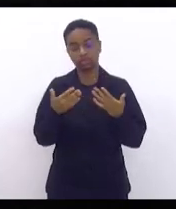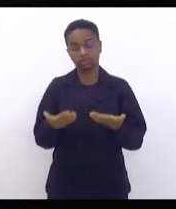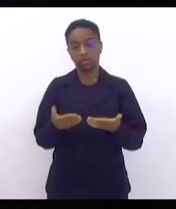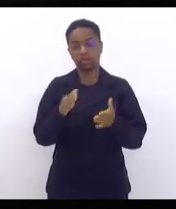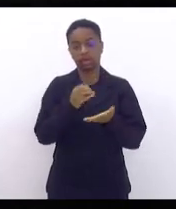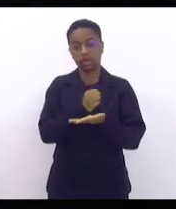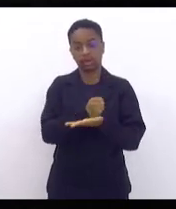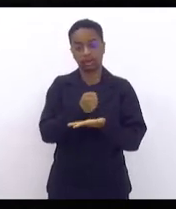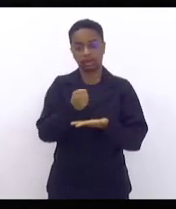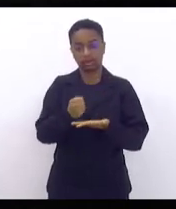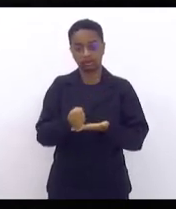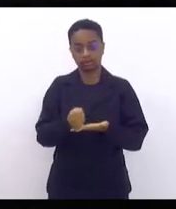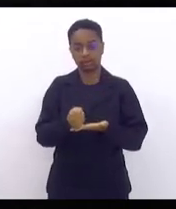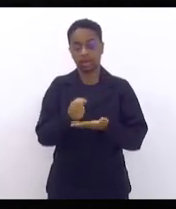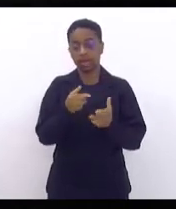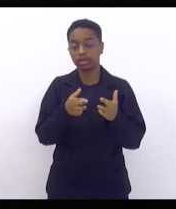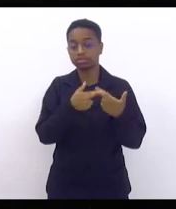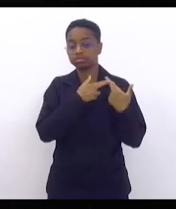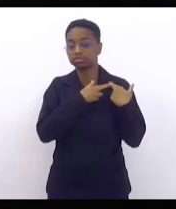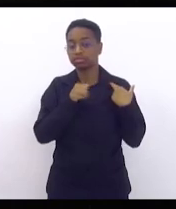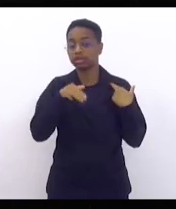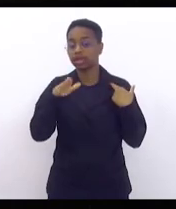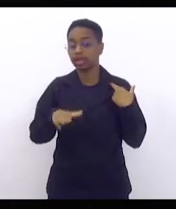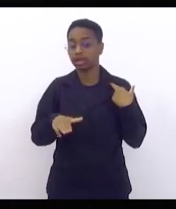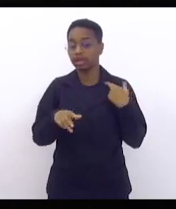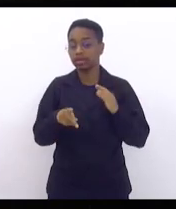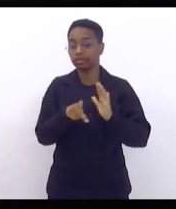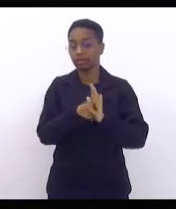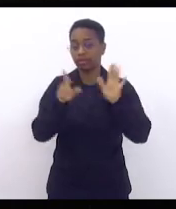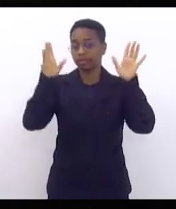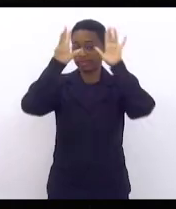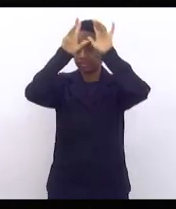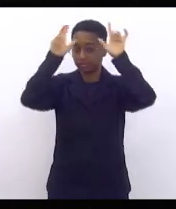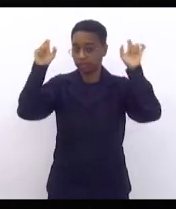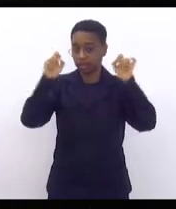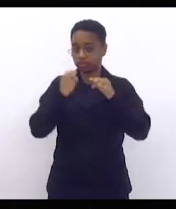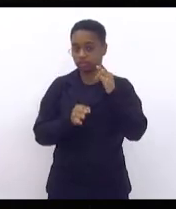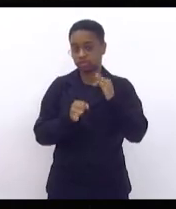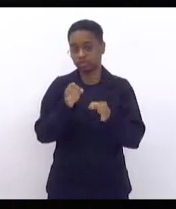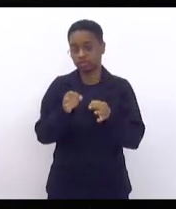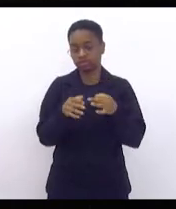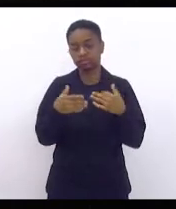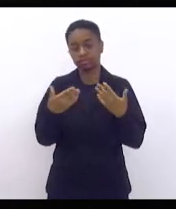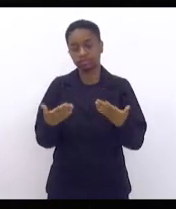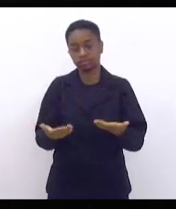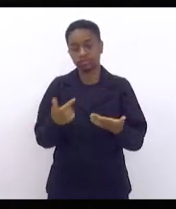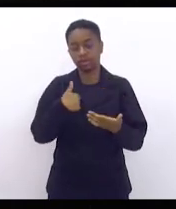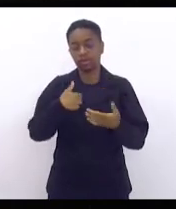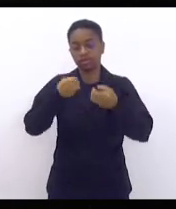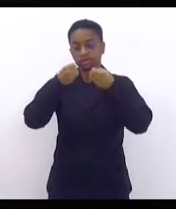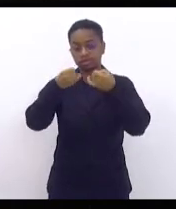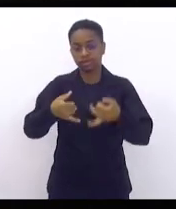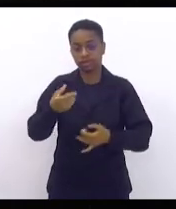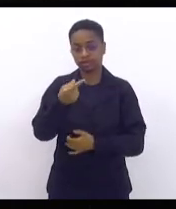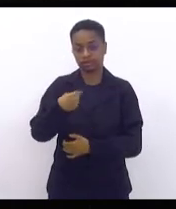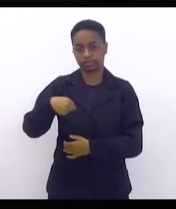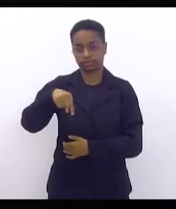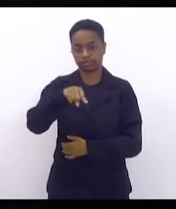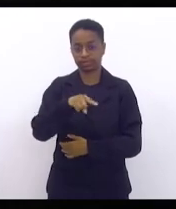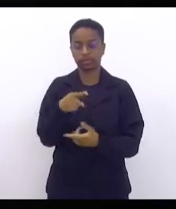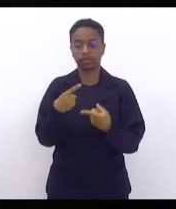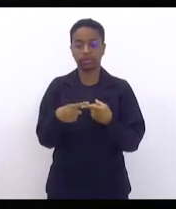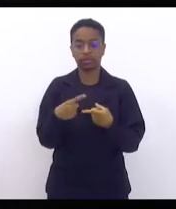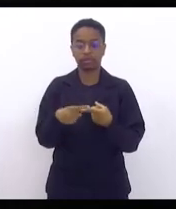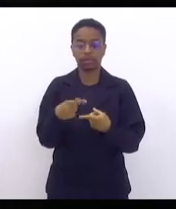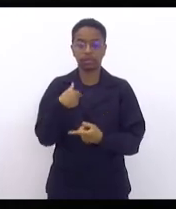cartórios estão sobre responsabilidade do Tribunal de Justiça então eu trago aqui esses esclarecimento porque eu